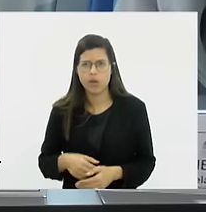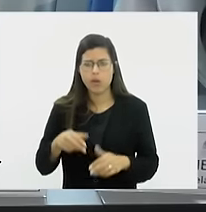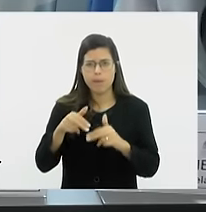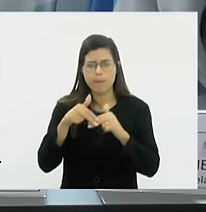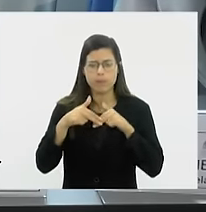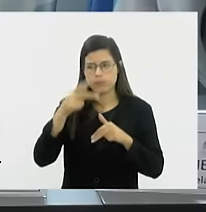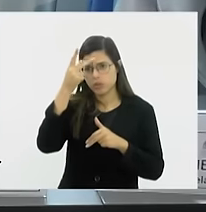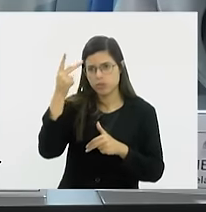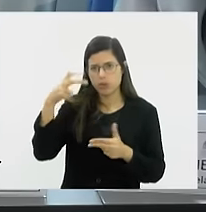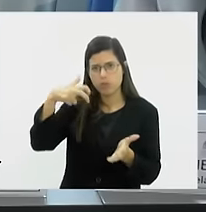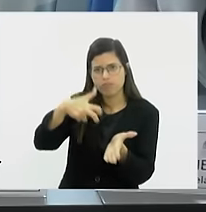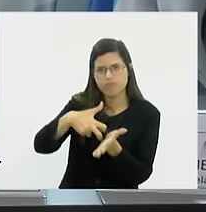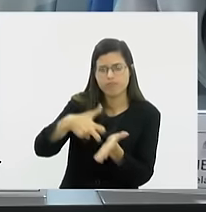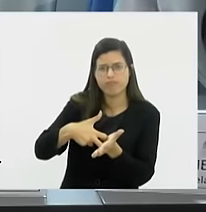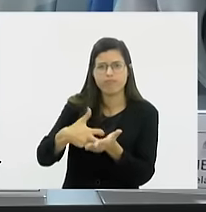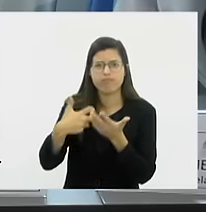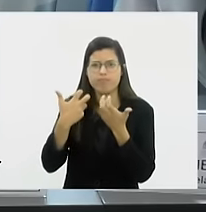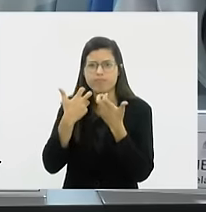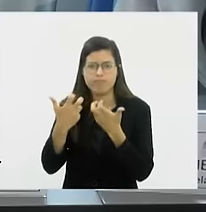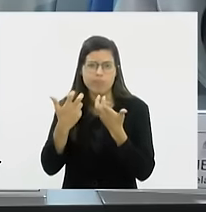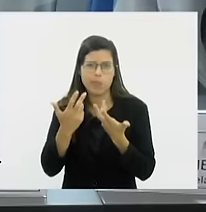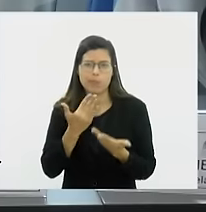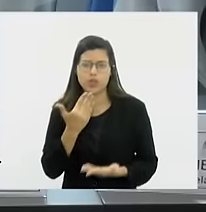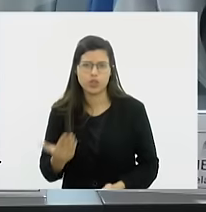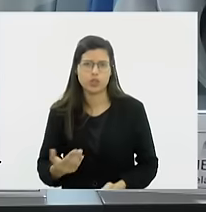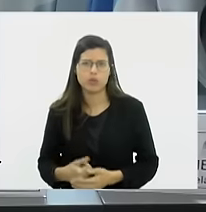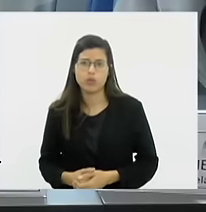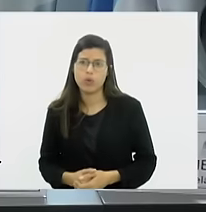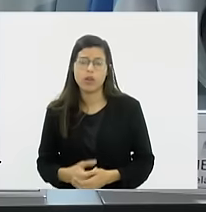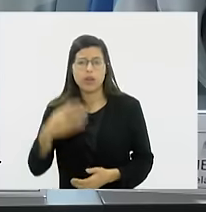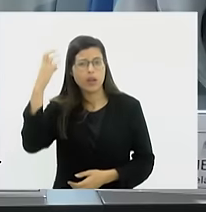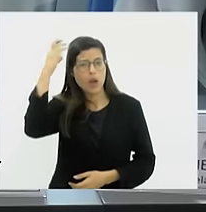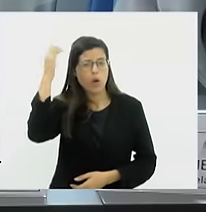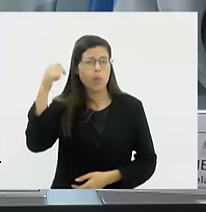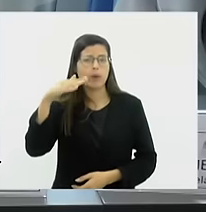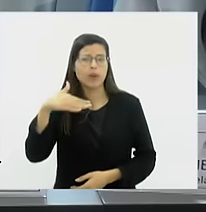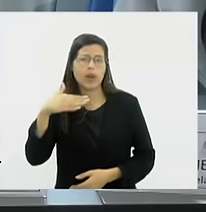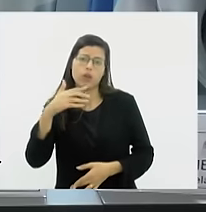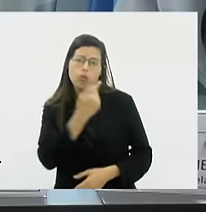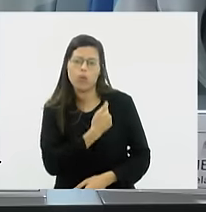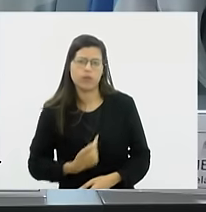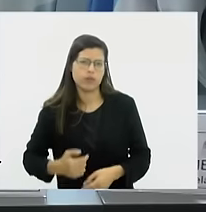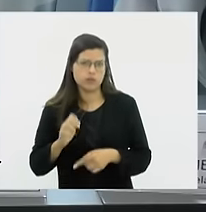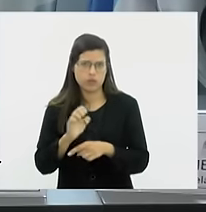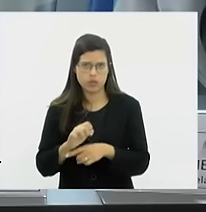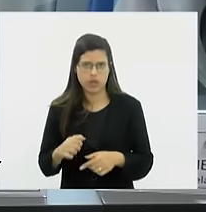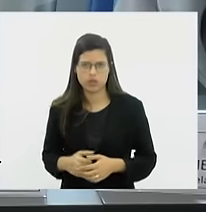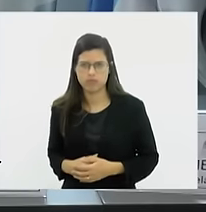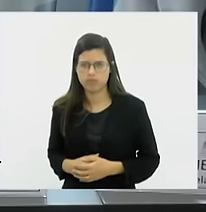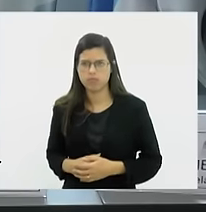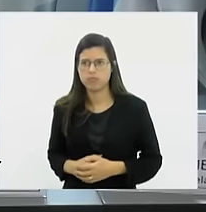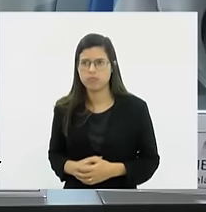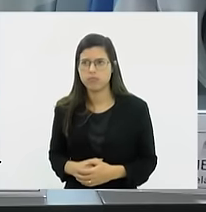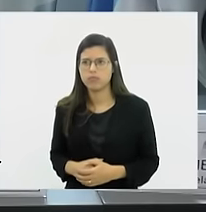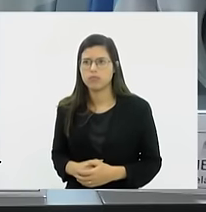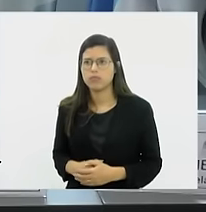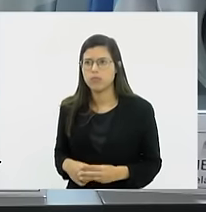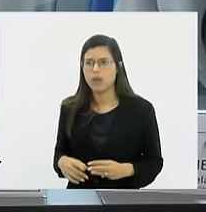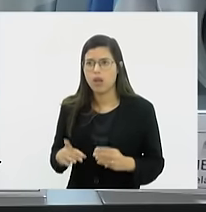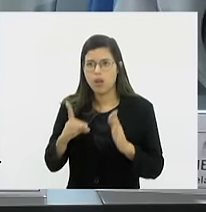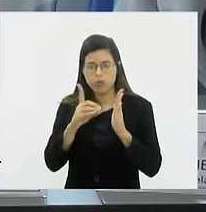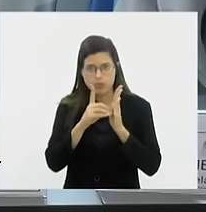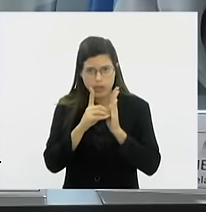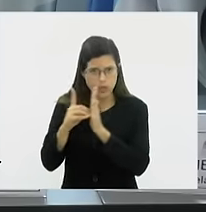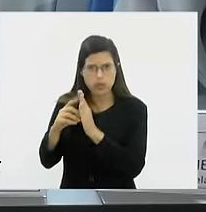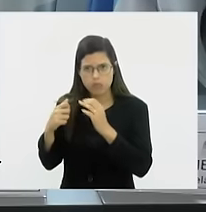E quem leva a culpa é o governo do Estado. Então, a outra recomendação que a gente faz, todas legítimas operações do DETRAN, que elas